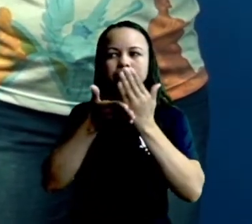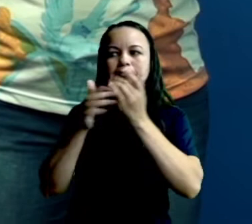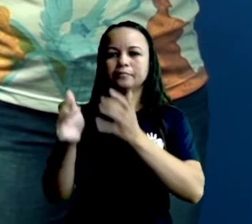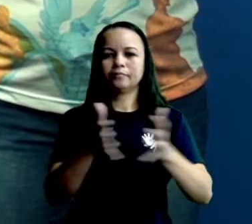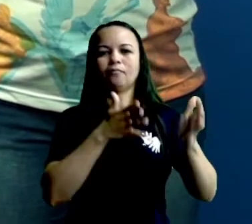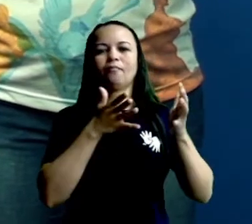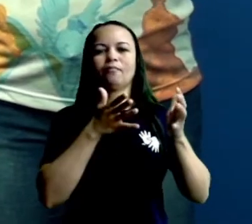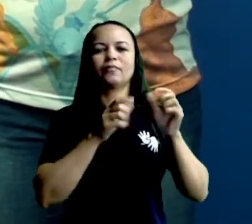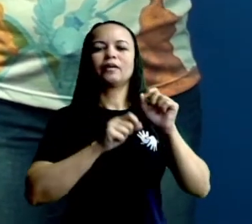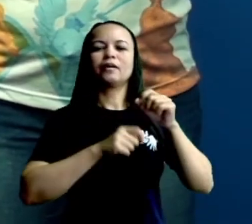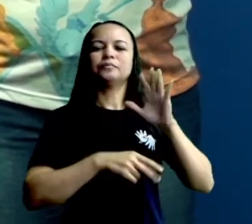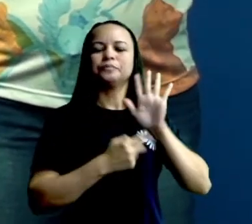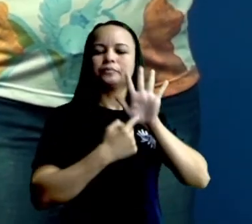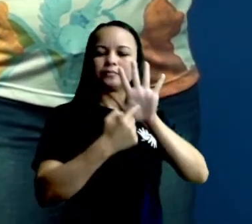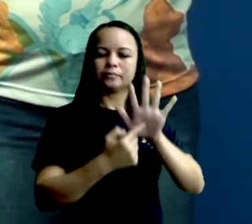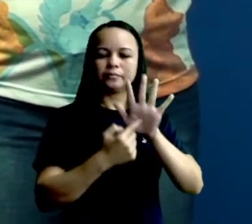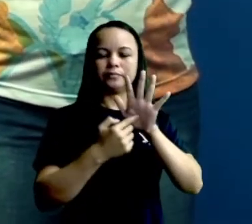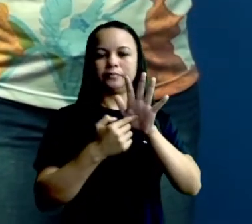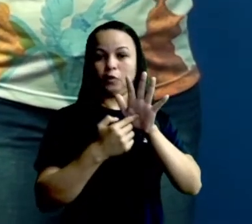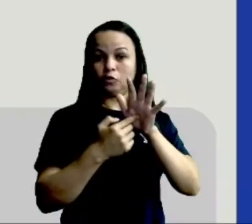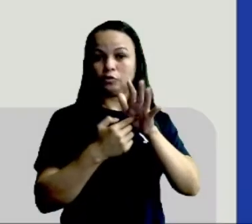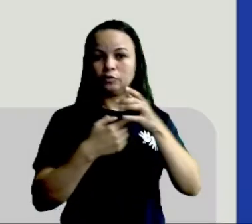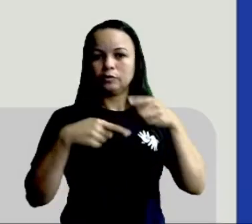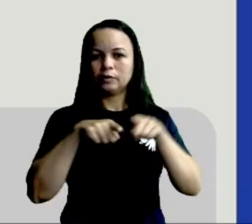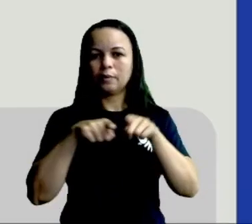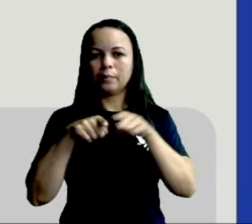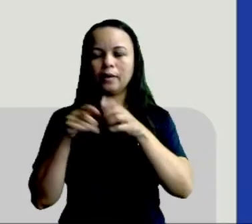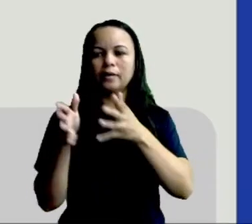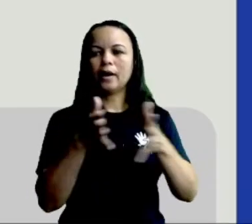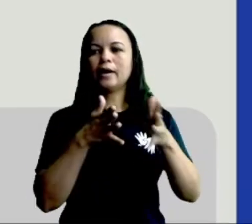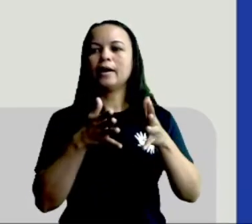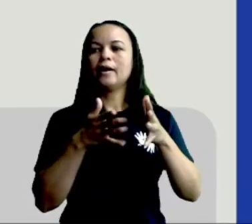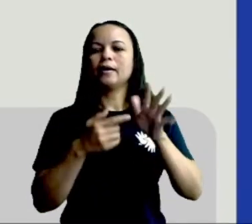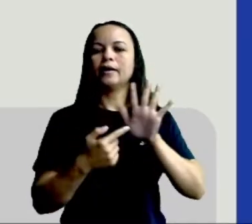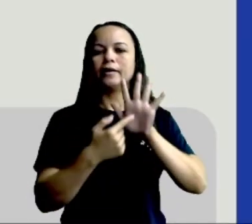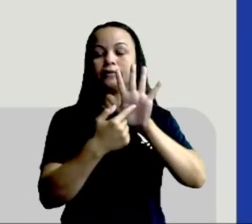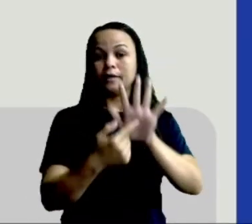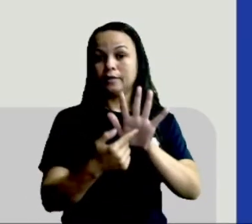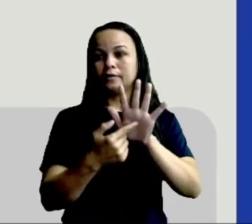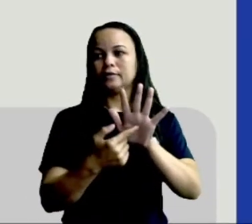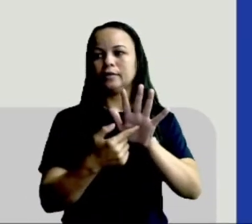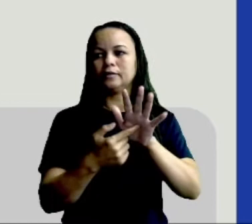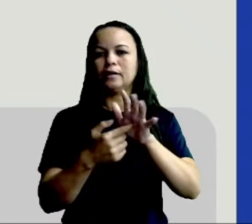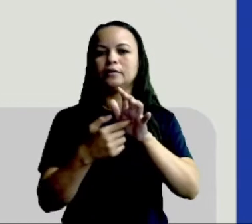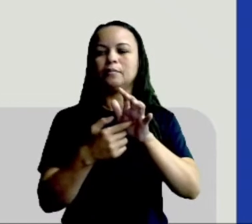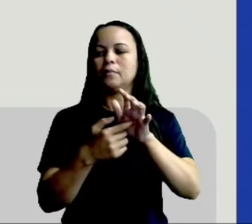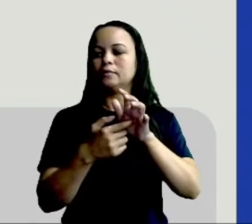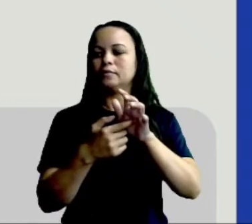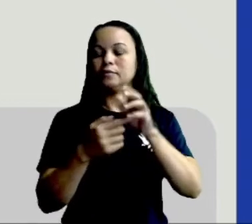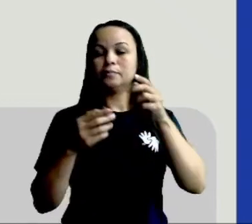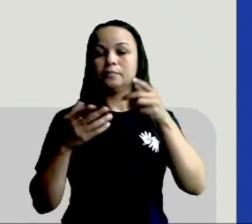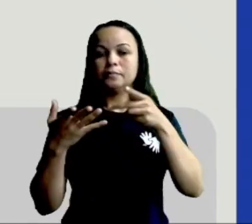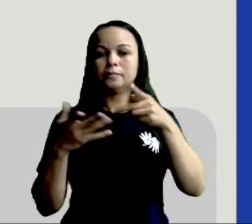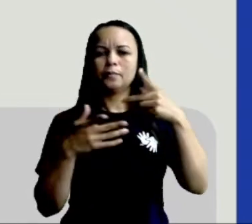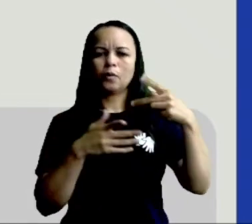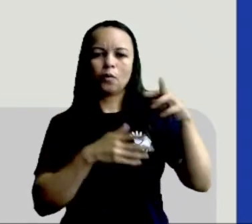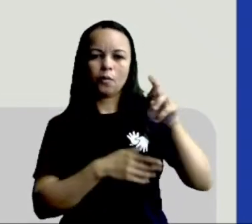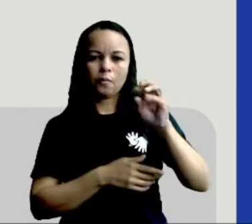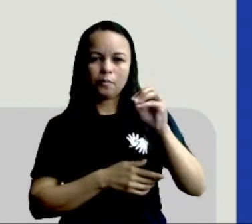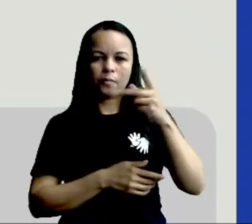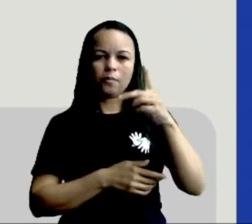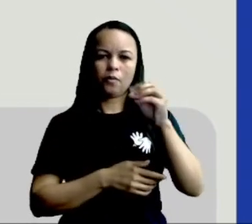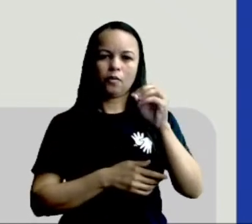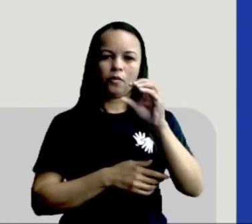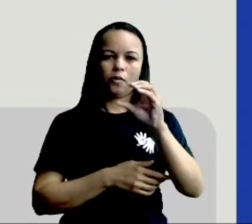é que eu trago aqui? Então, a grandeza diretamente proporcional. Então, se eu dobrar uma quantidade,